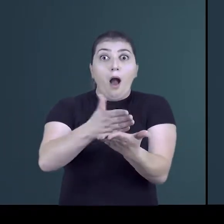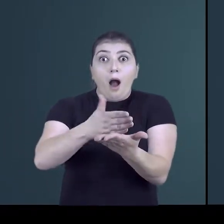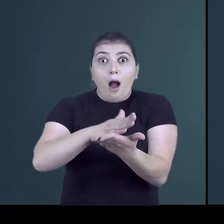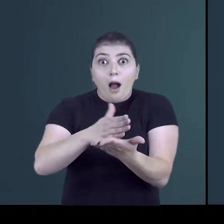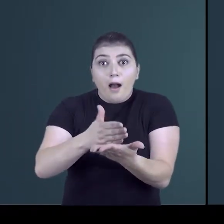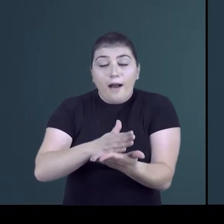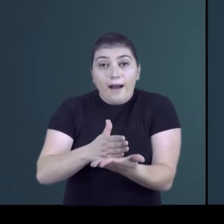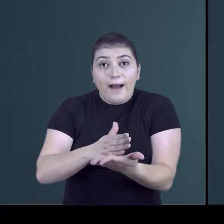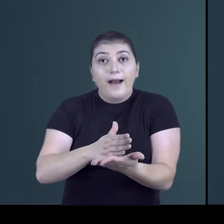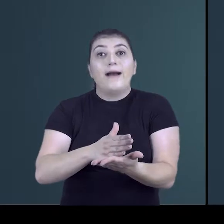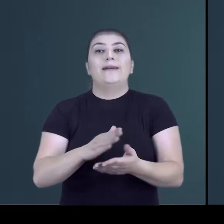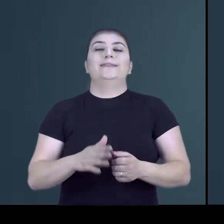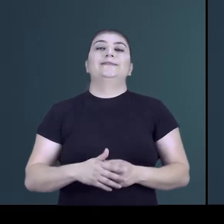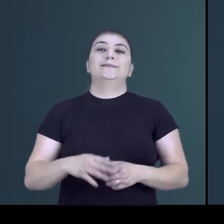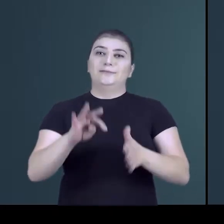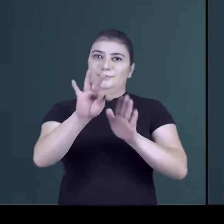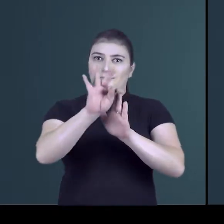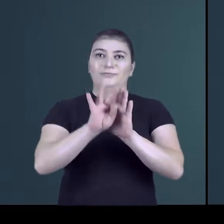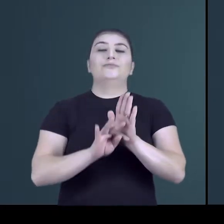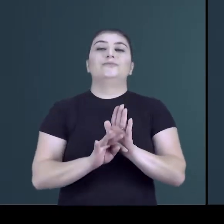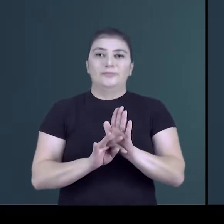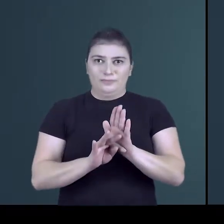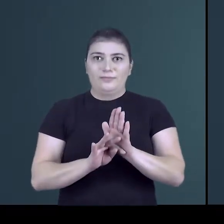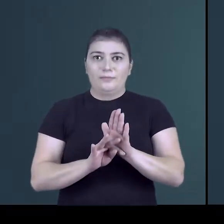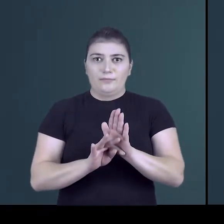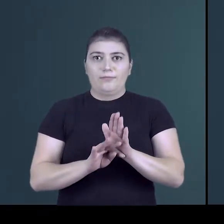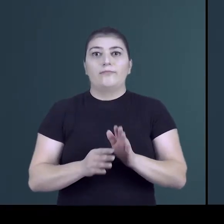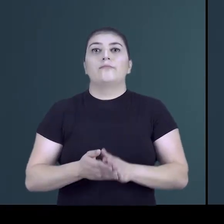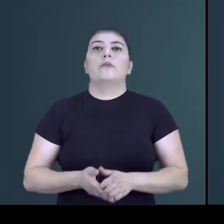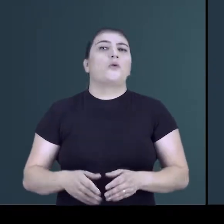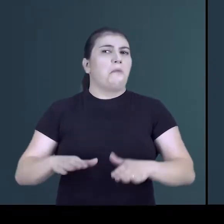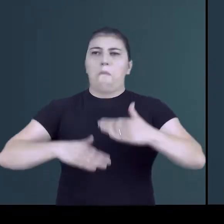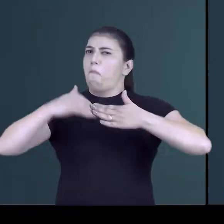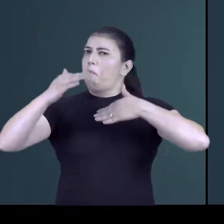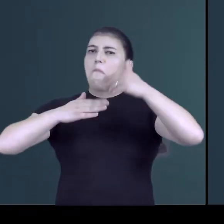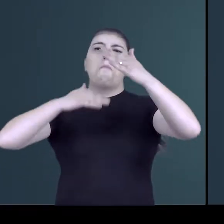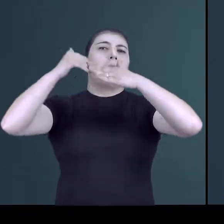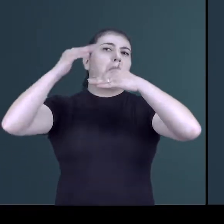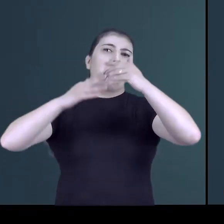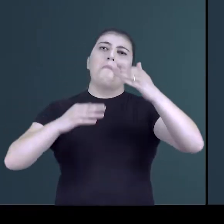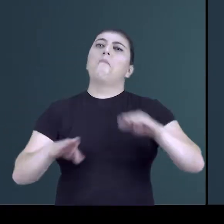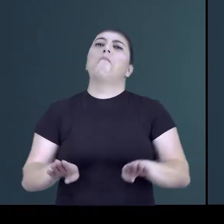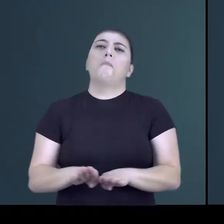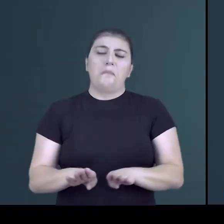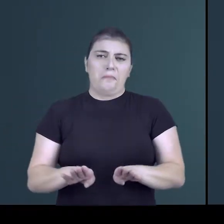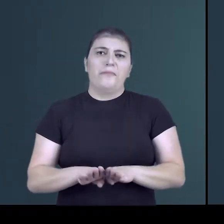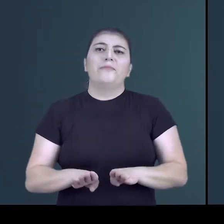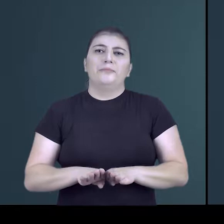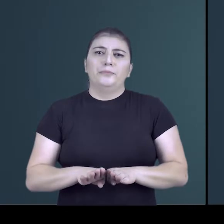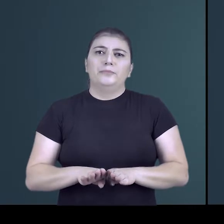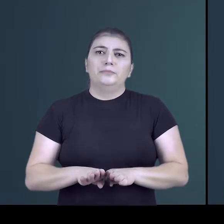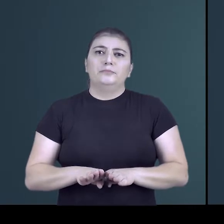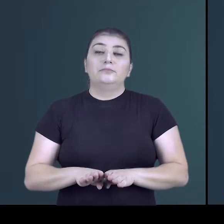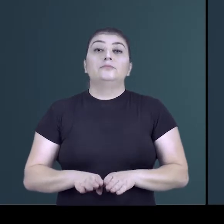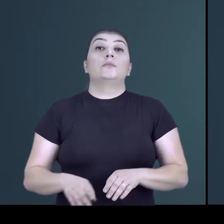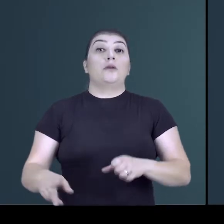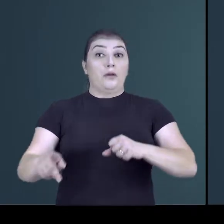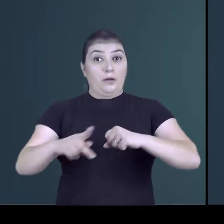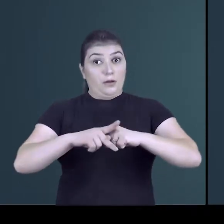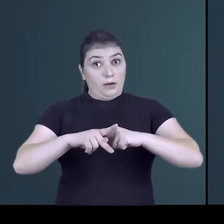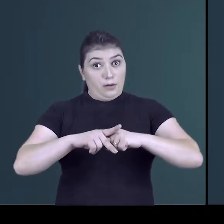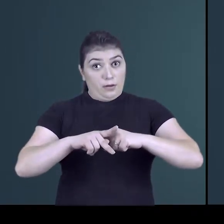meio da estrutura em suas produções ou já no exercício da função. E o mais comum são os